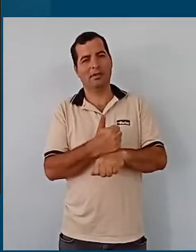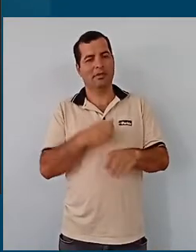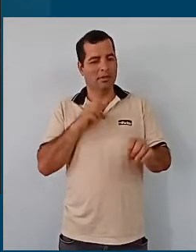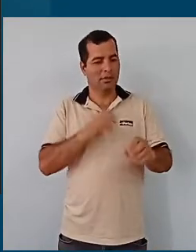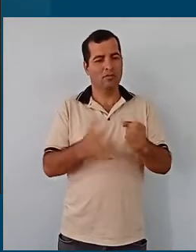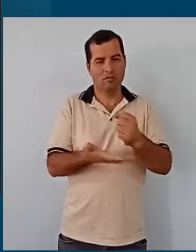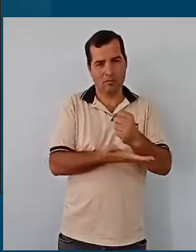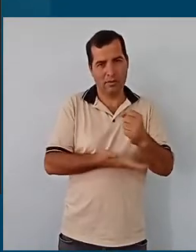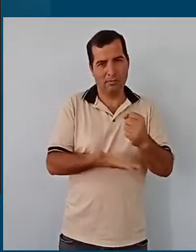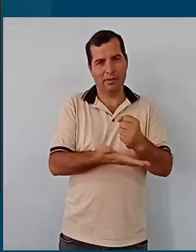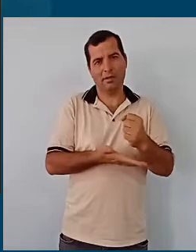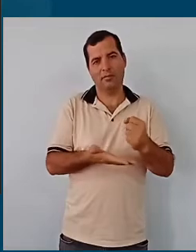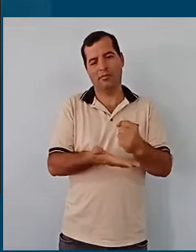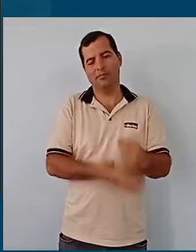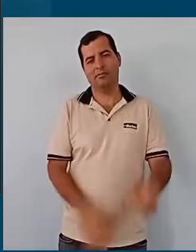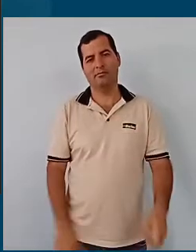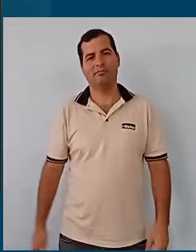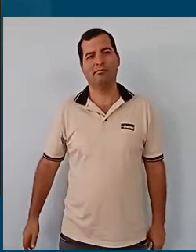ensino fundamental.